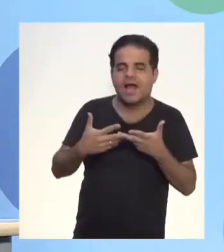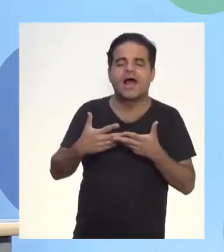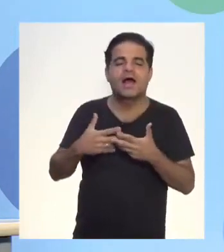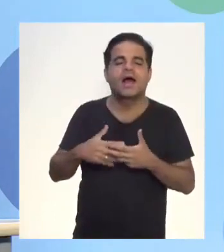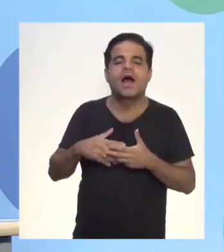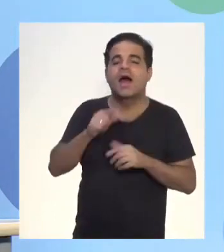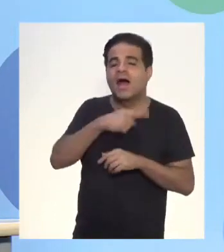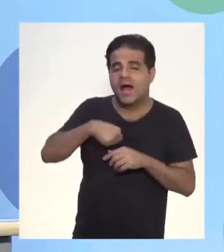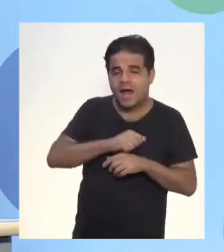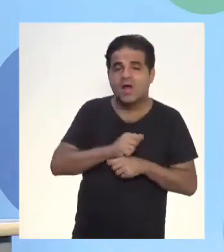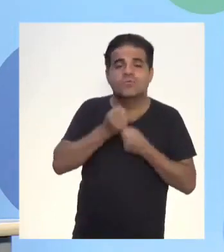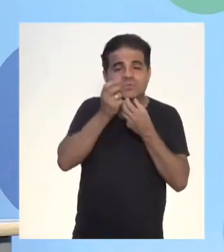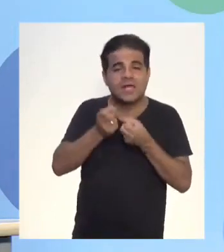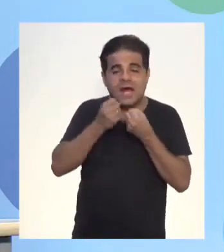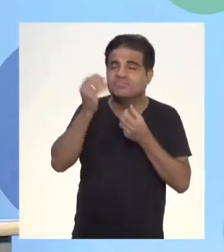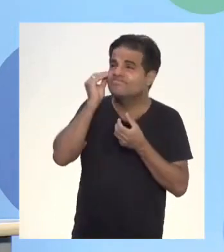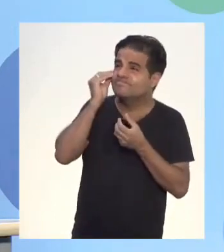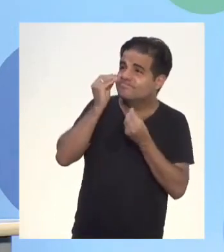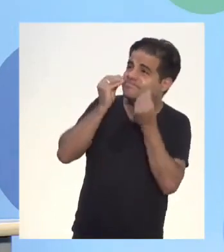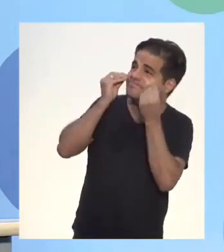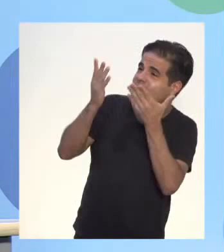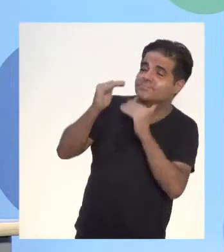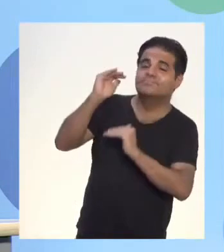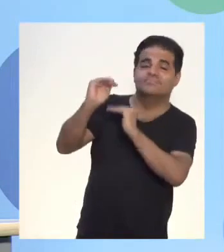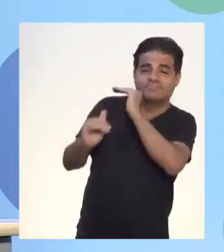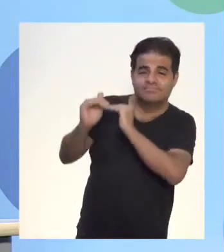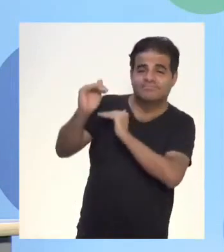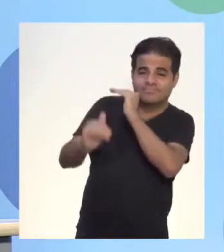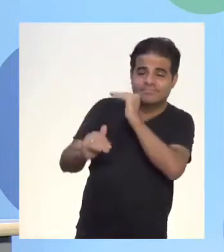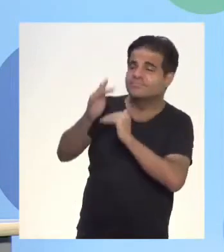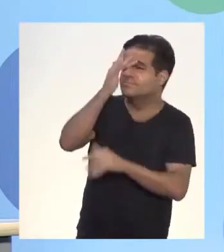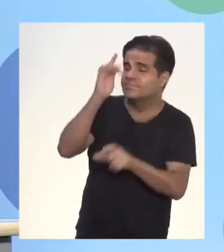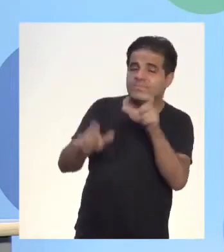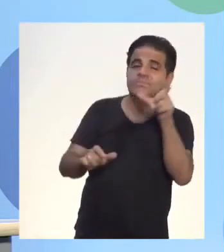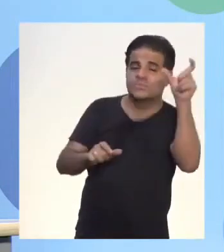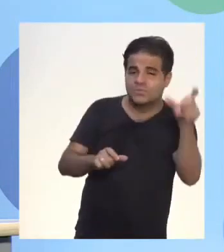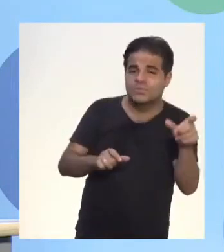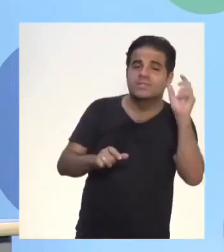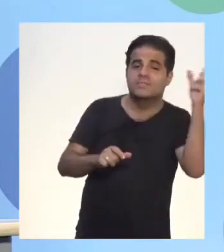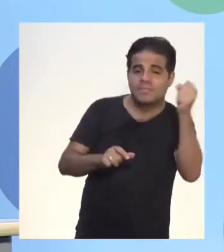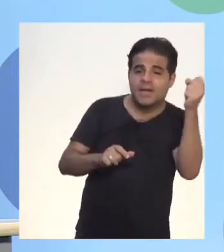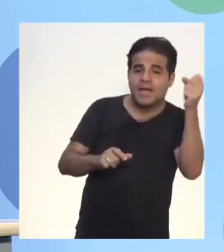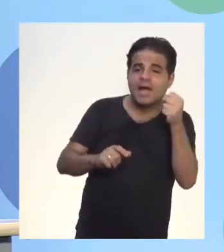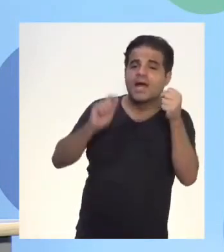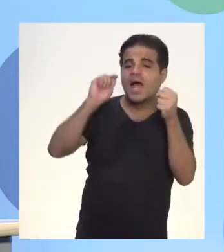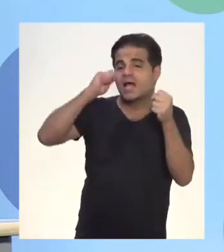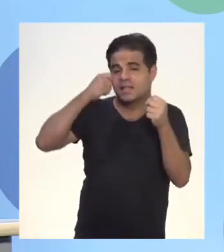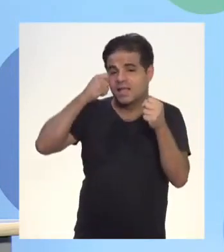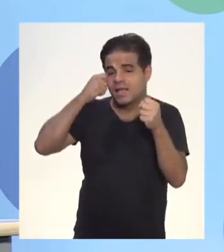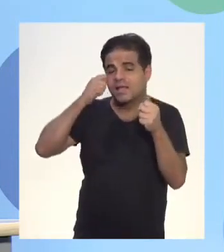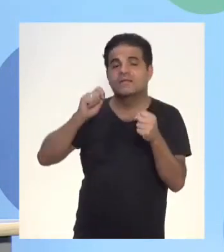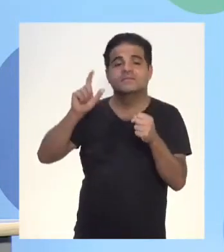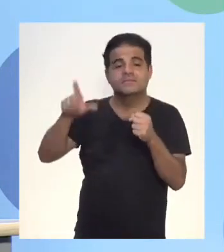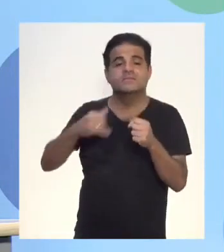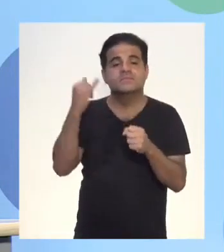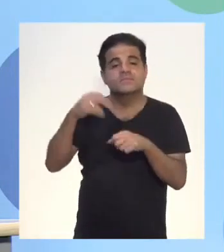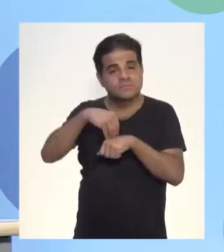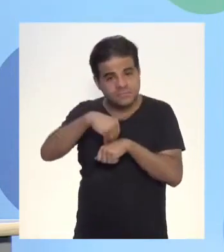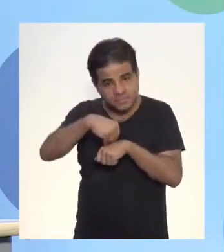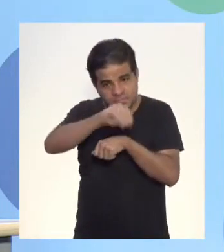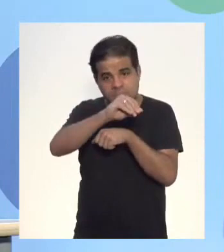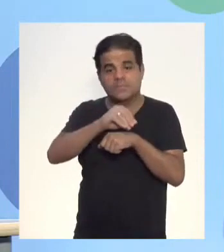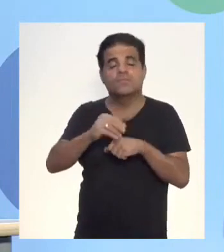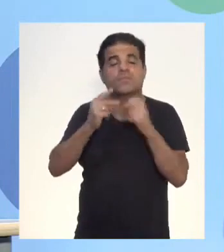os dados eles evidenciam essa desigualdade entre pessoas brancas e negras, né? Então aqui vale ressaltar, como